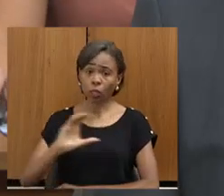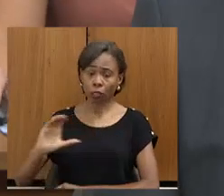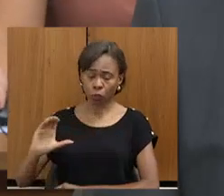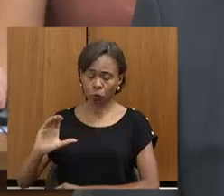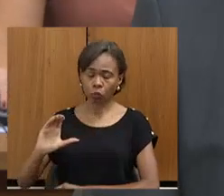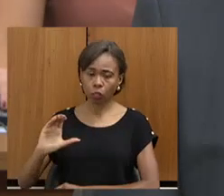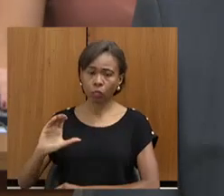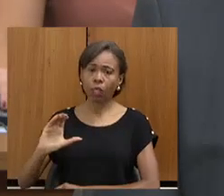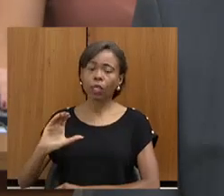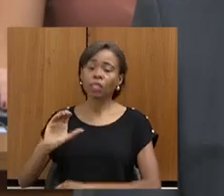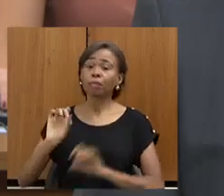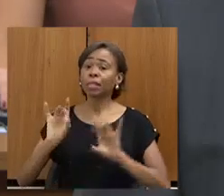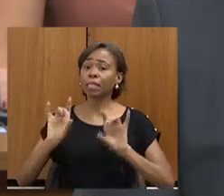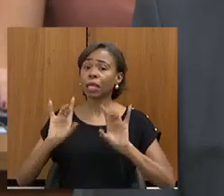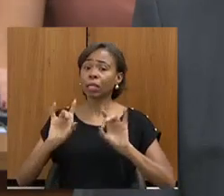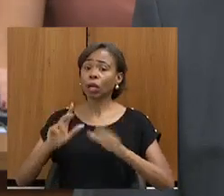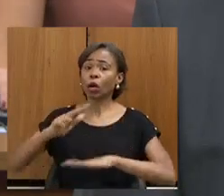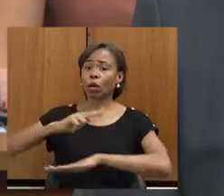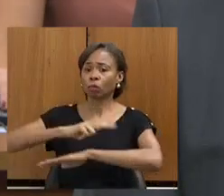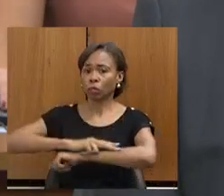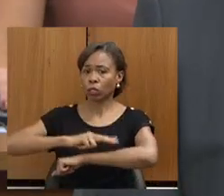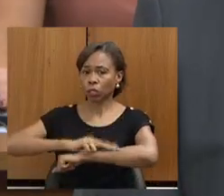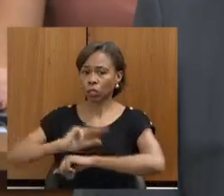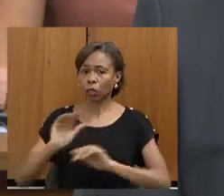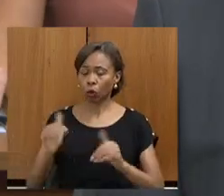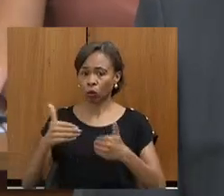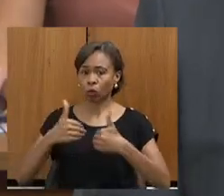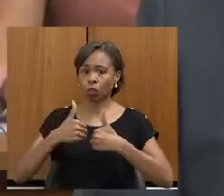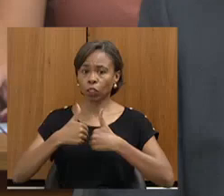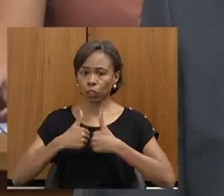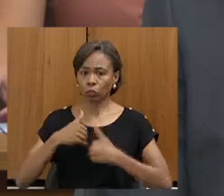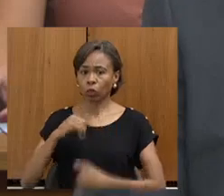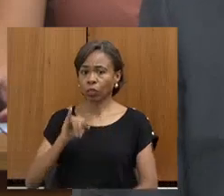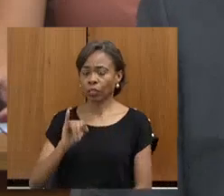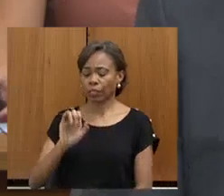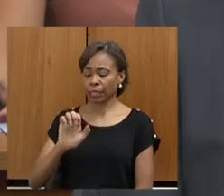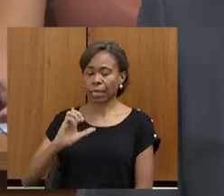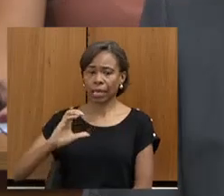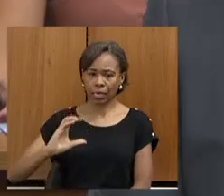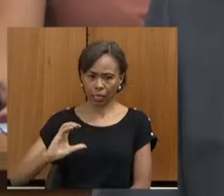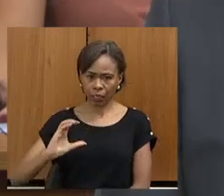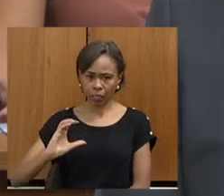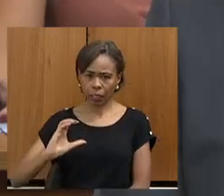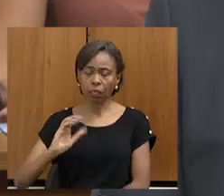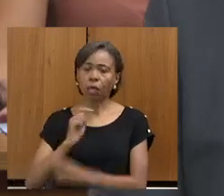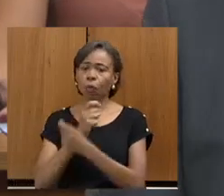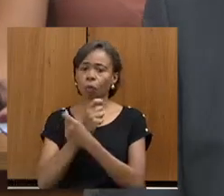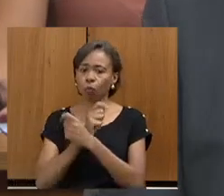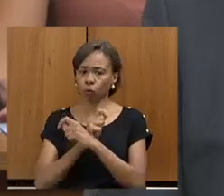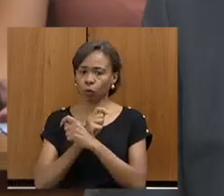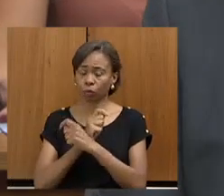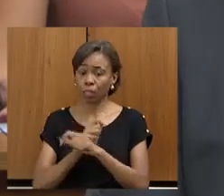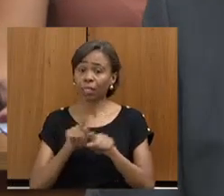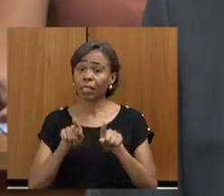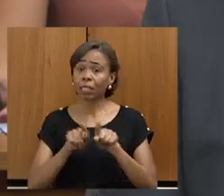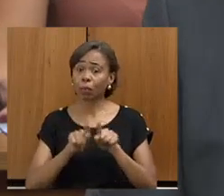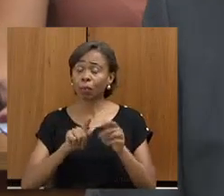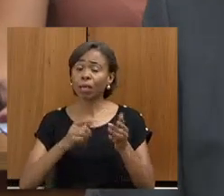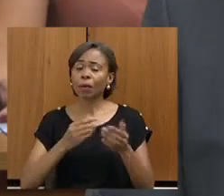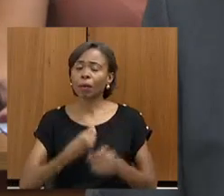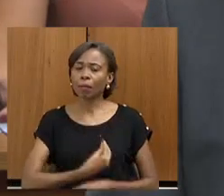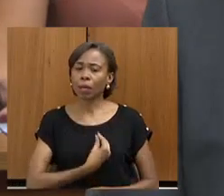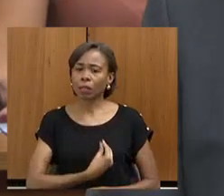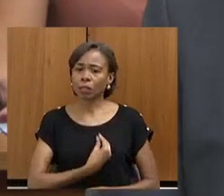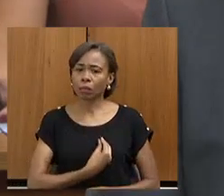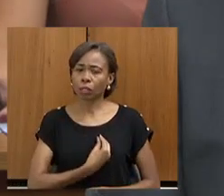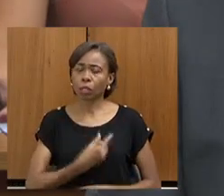Psicanalítica do Autismo e Conexões do IEC, na PUC Minas, e é membro também do Observatório das Políticas do